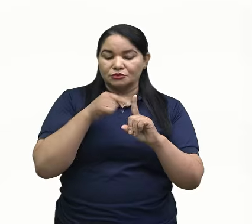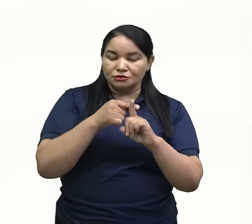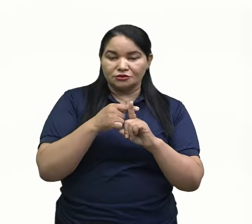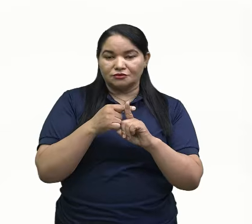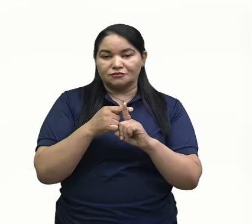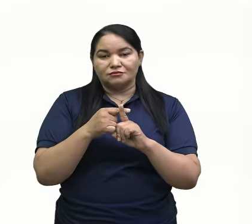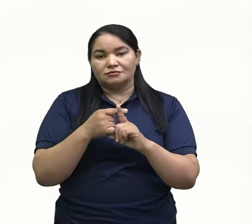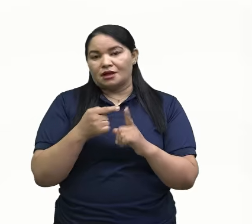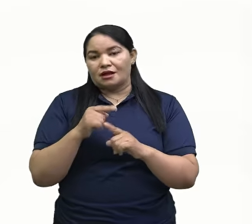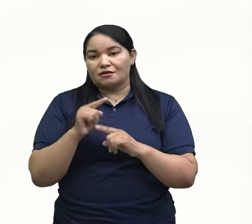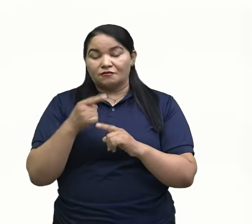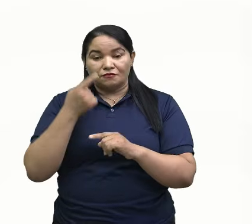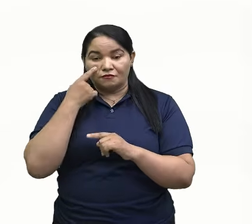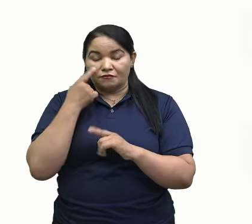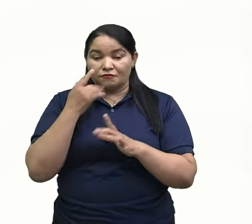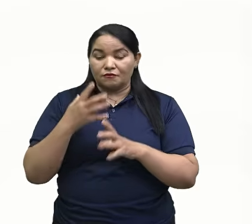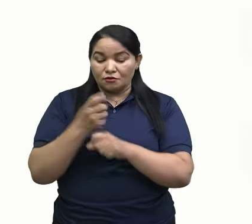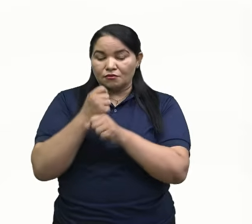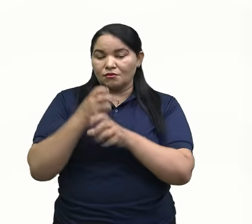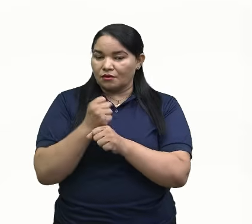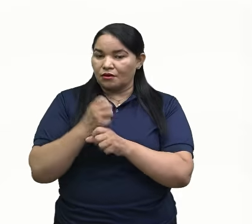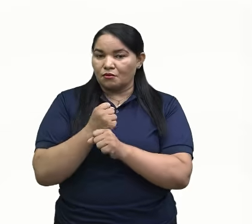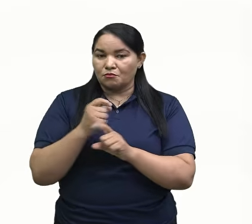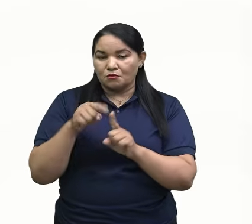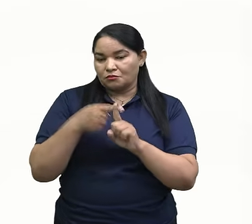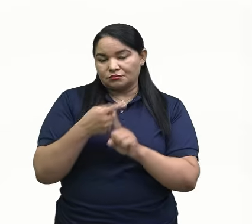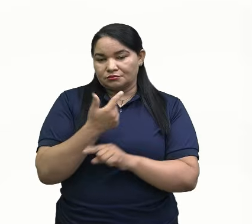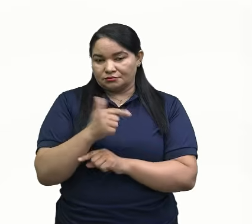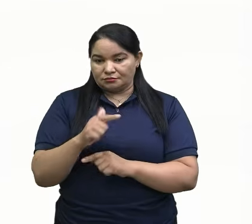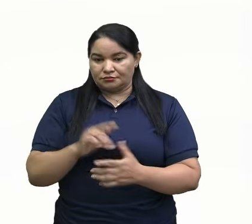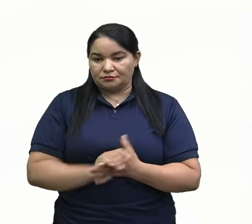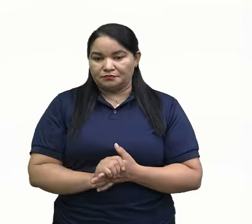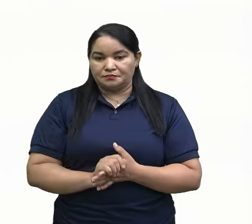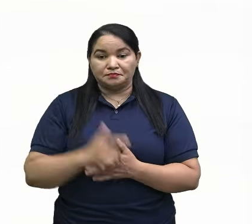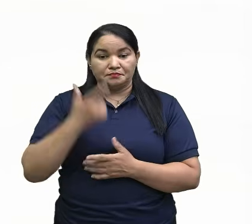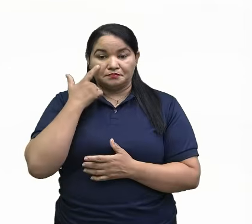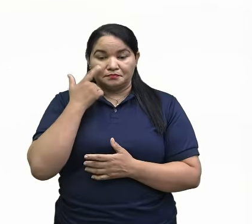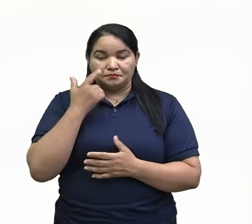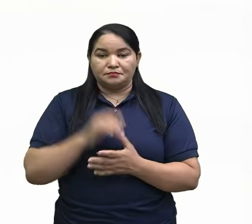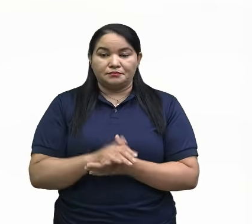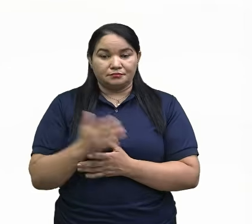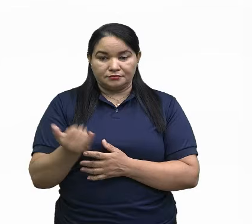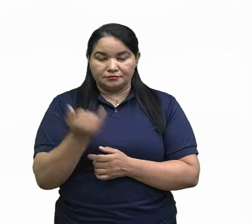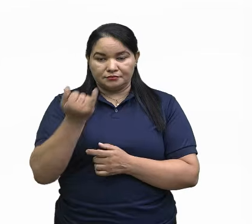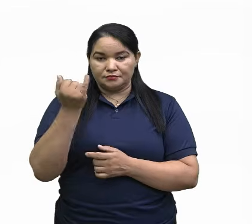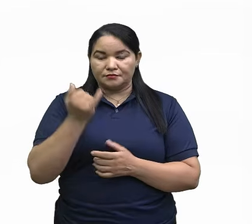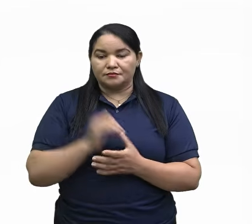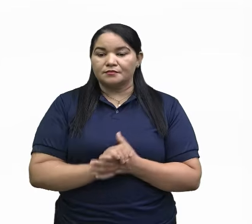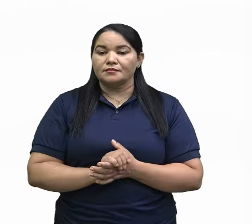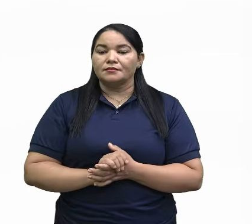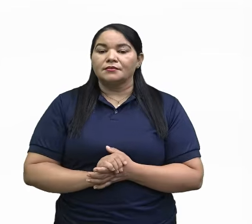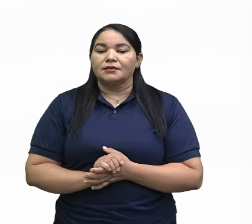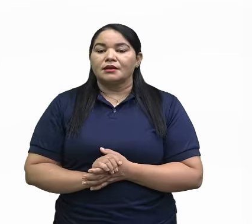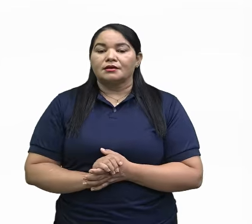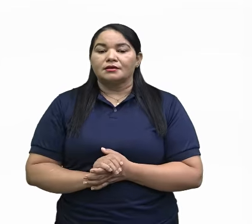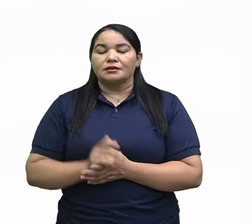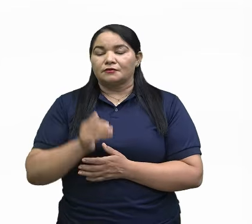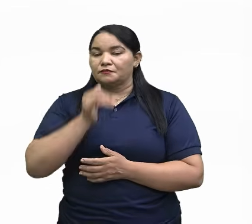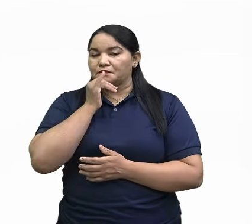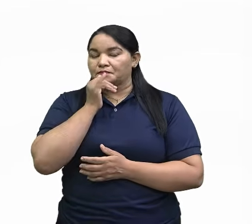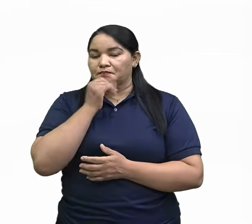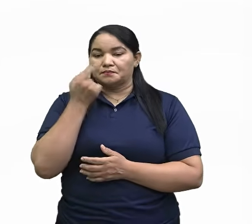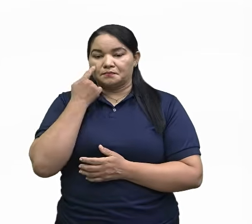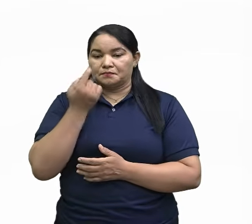é realizado, tá? Bom, bora dar uma olhadinha na importância da eletrólise, tá? Então, gente, a